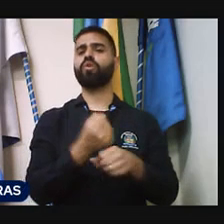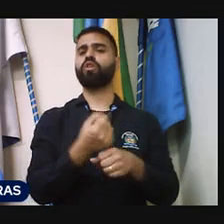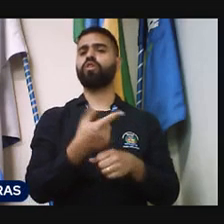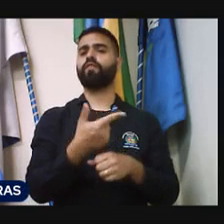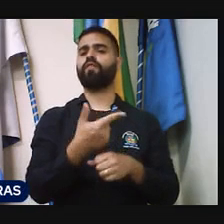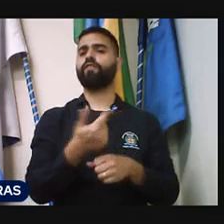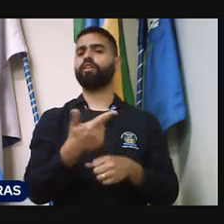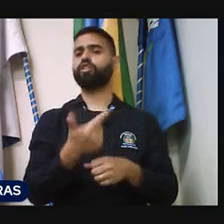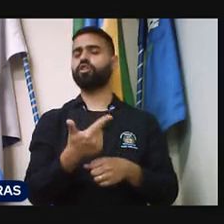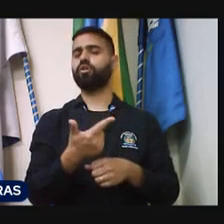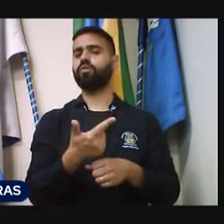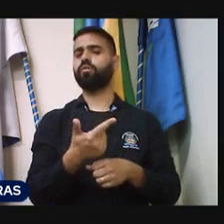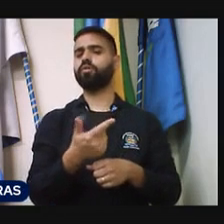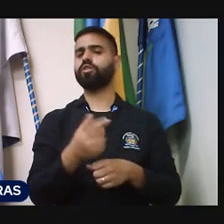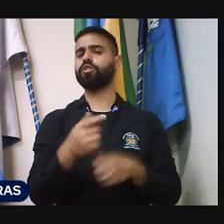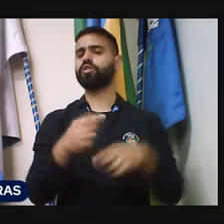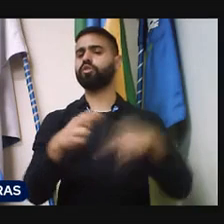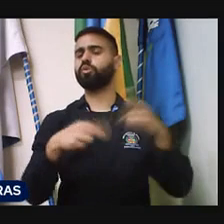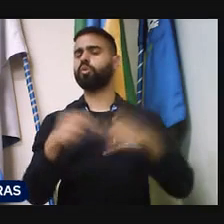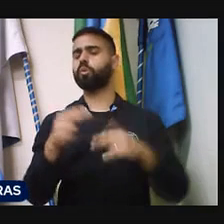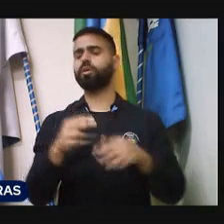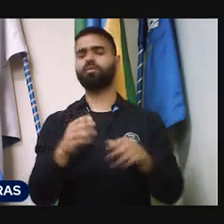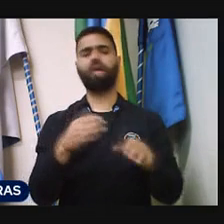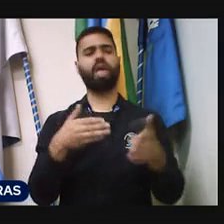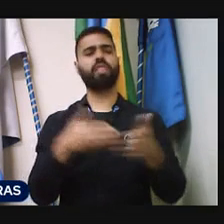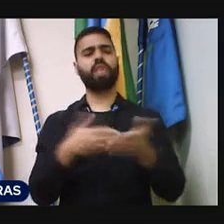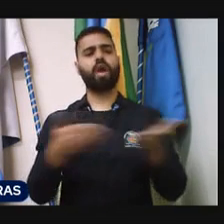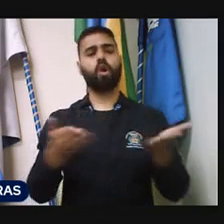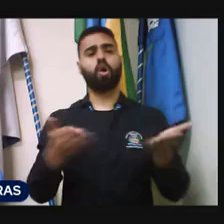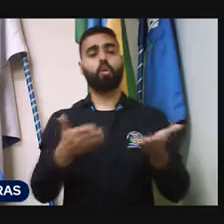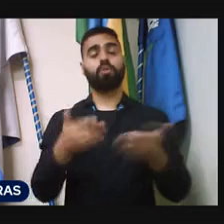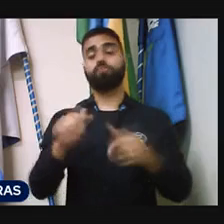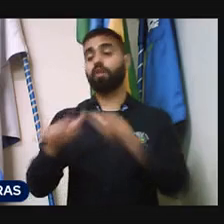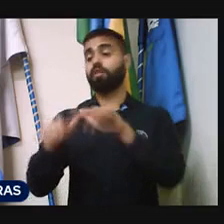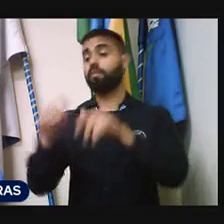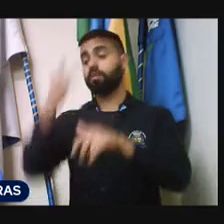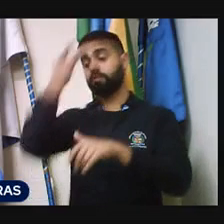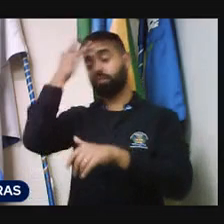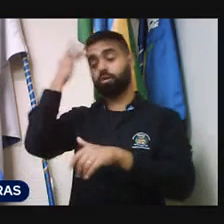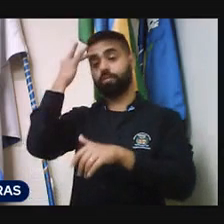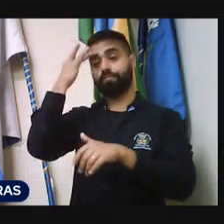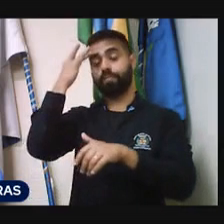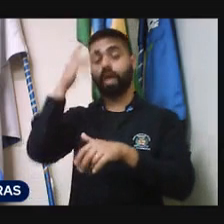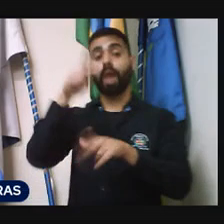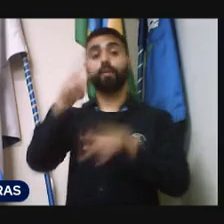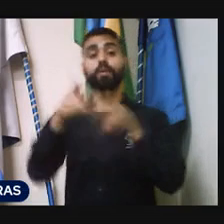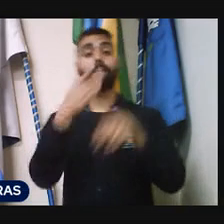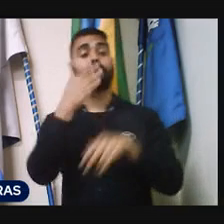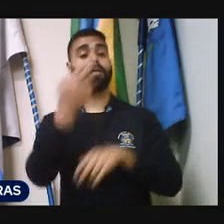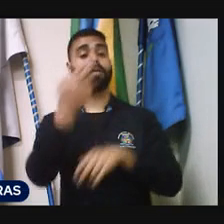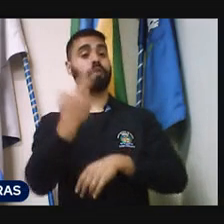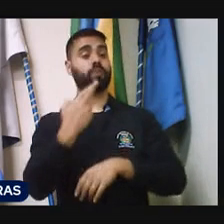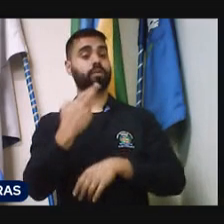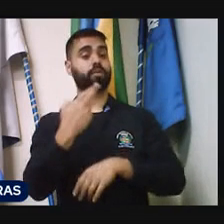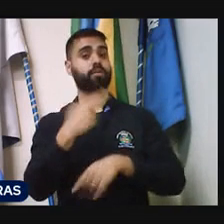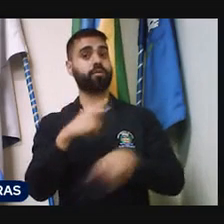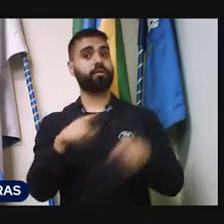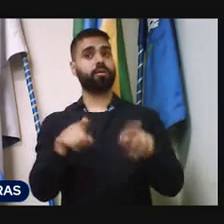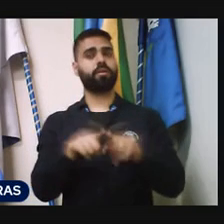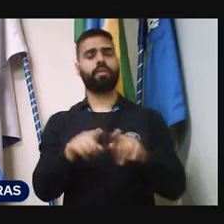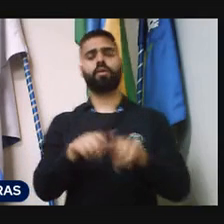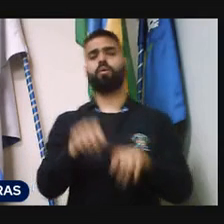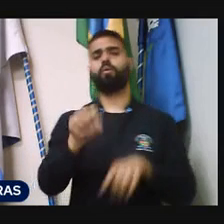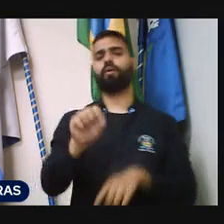2001 não houve mais andamento e nem é a convocação dos aprovados a população pede resposta segundo o